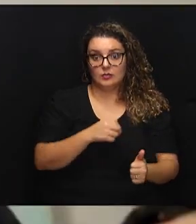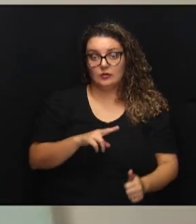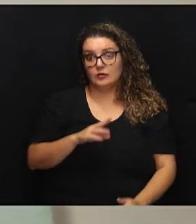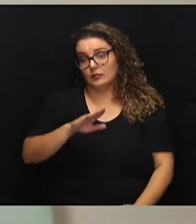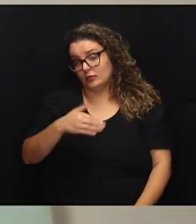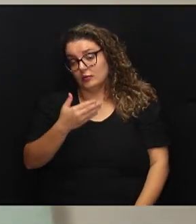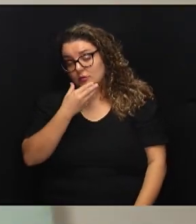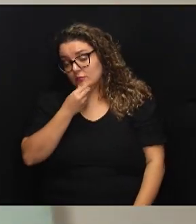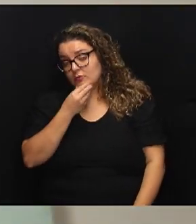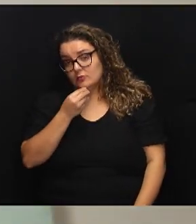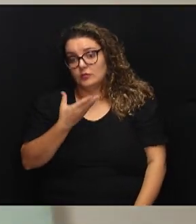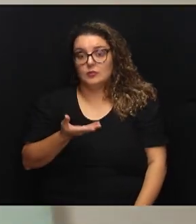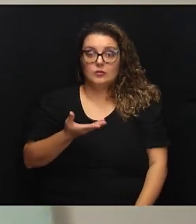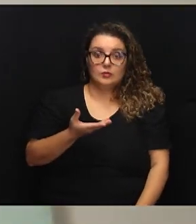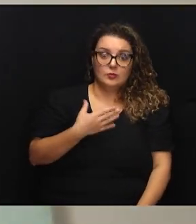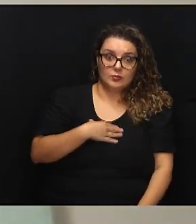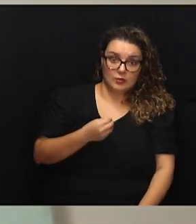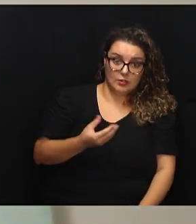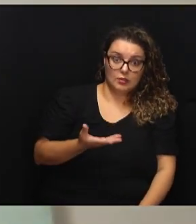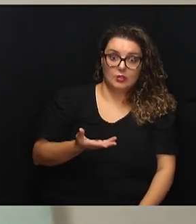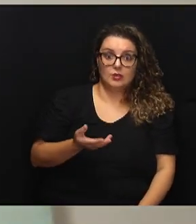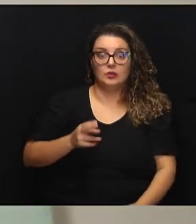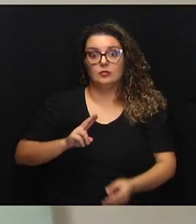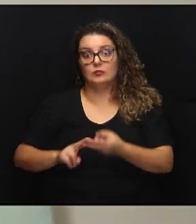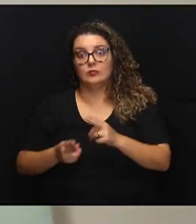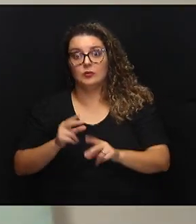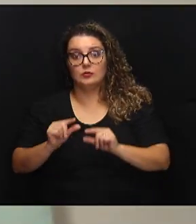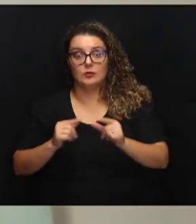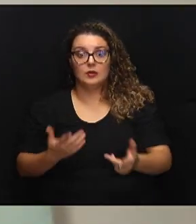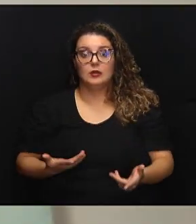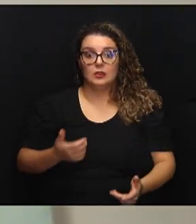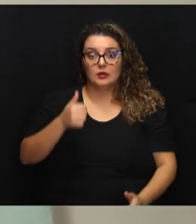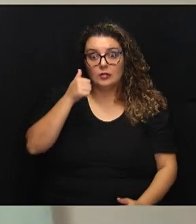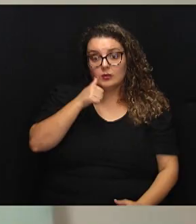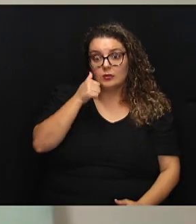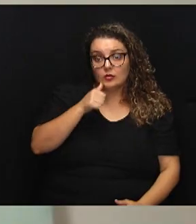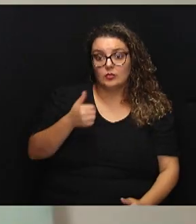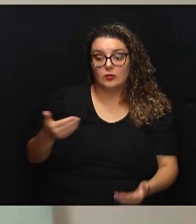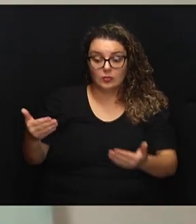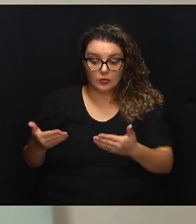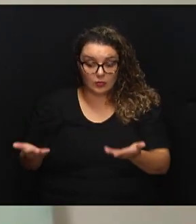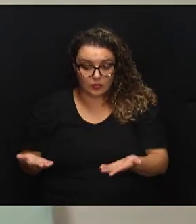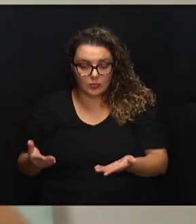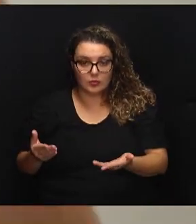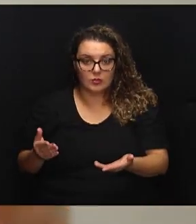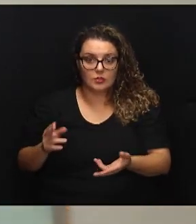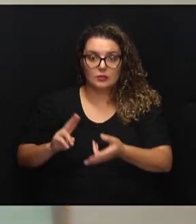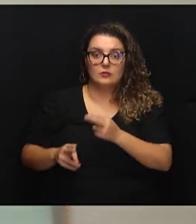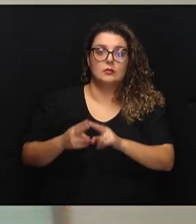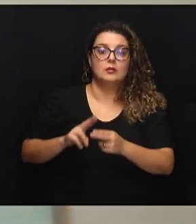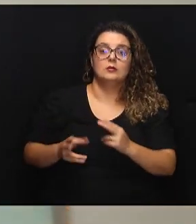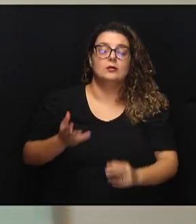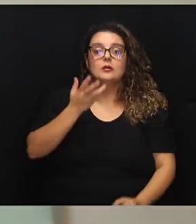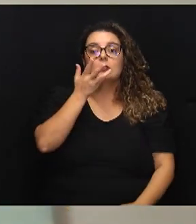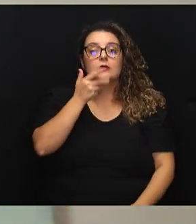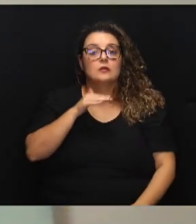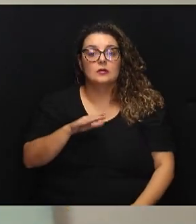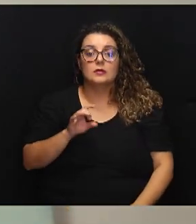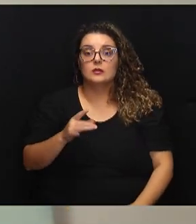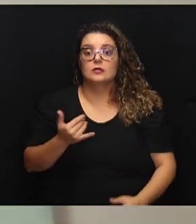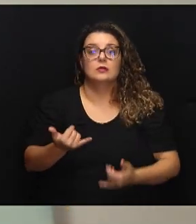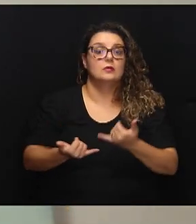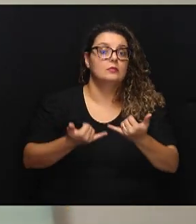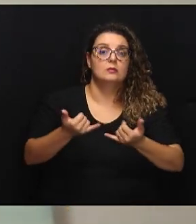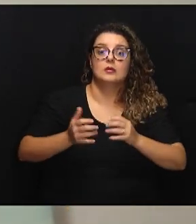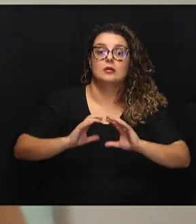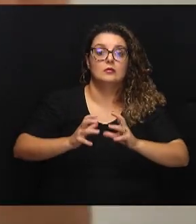que tem um pouquinho mais ali de habilidade, ou de repente até a menina hoje, e talvez aquela criança só queira brincar com a